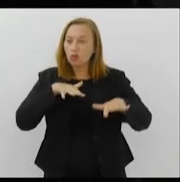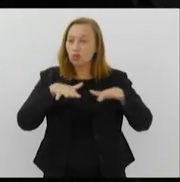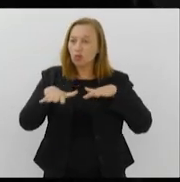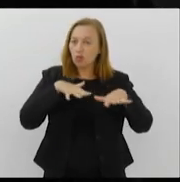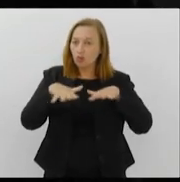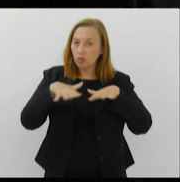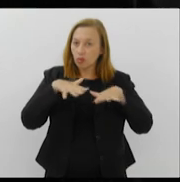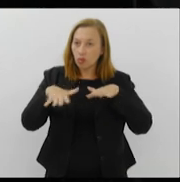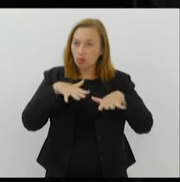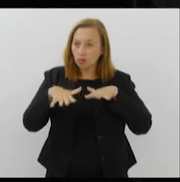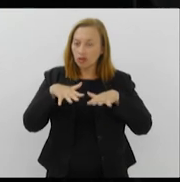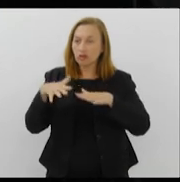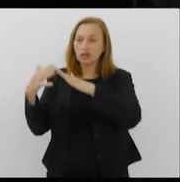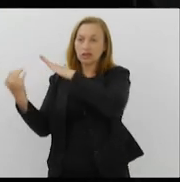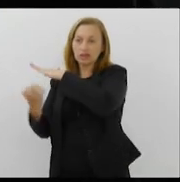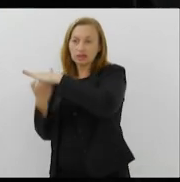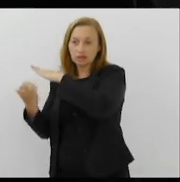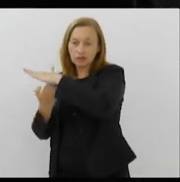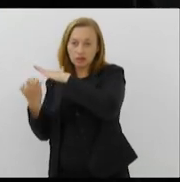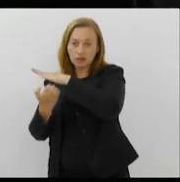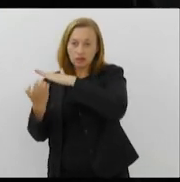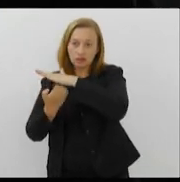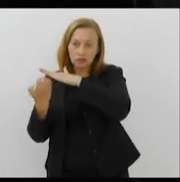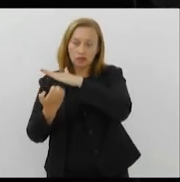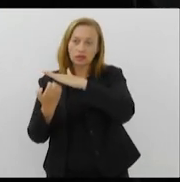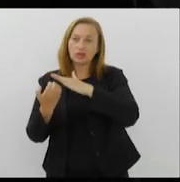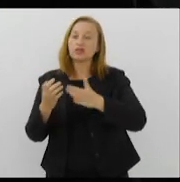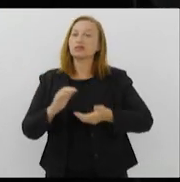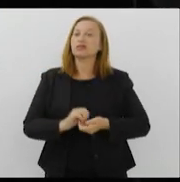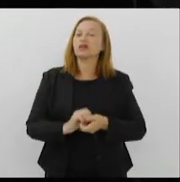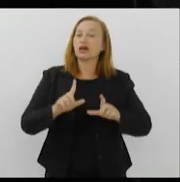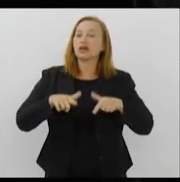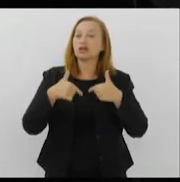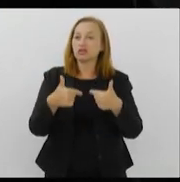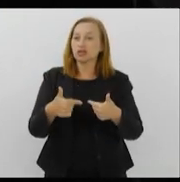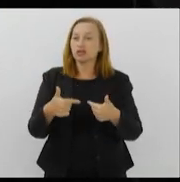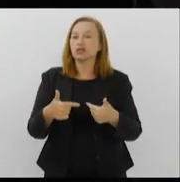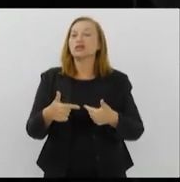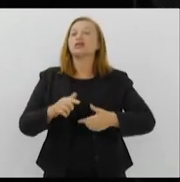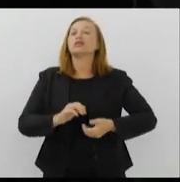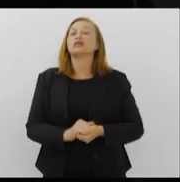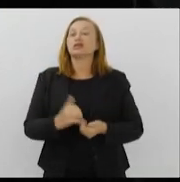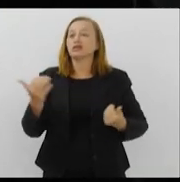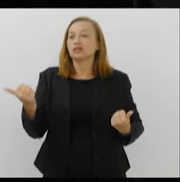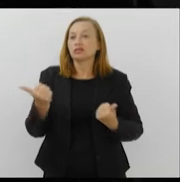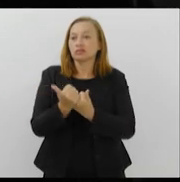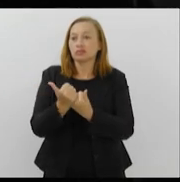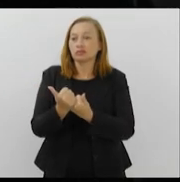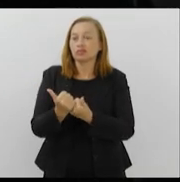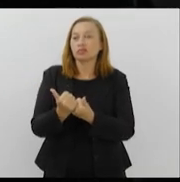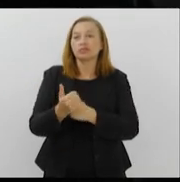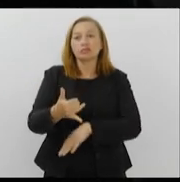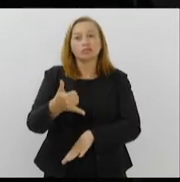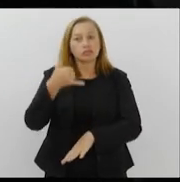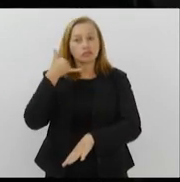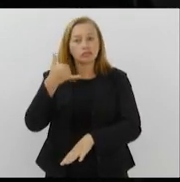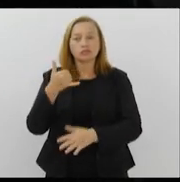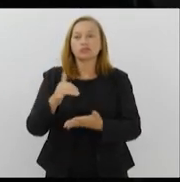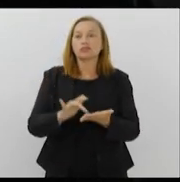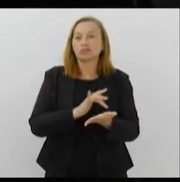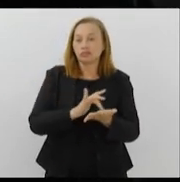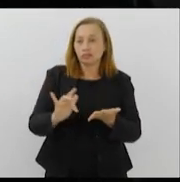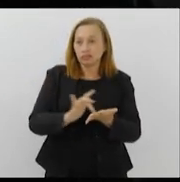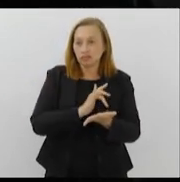que as operadoras fizeram e também a Associação das Operadoras de Telefonia Celular fez,